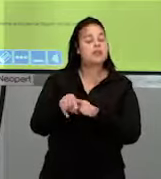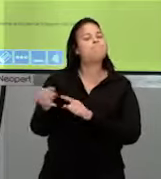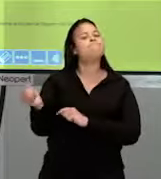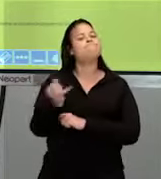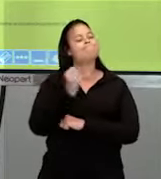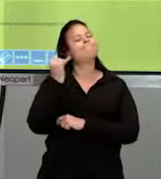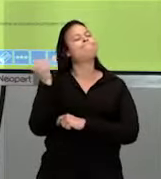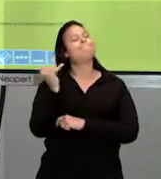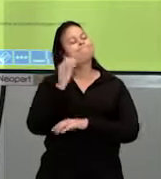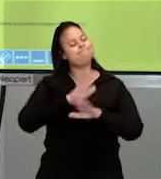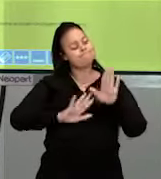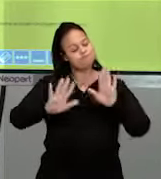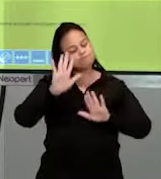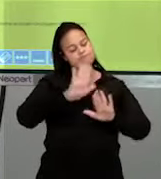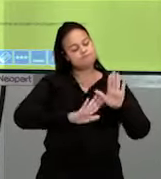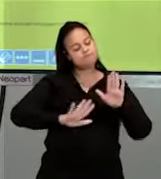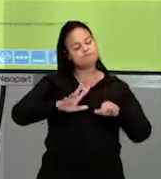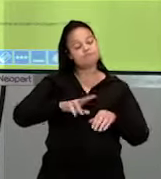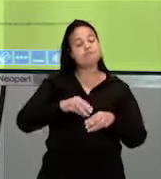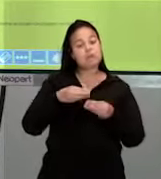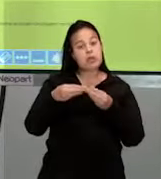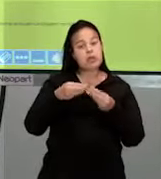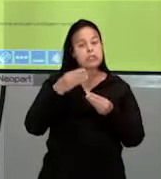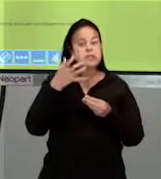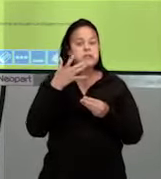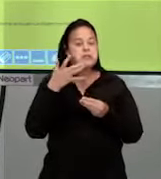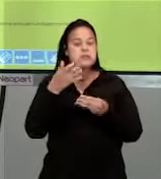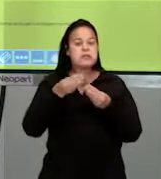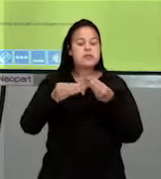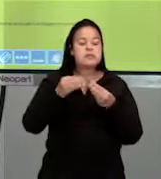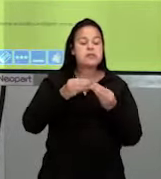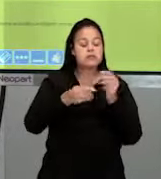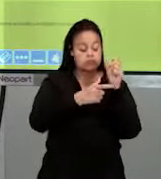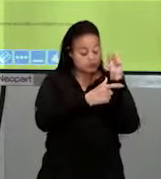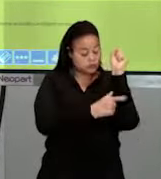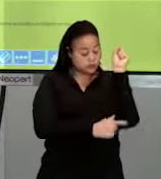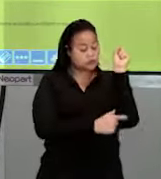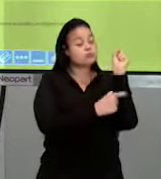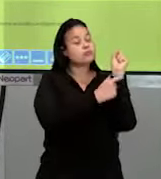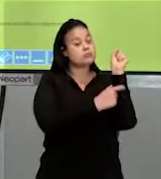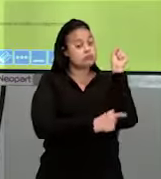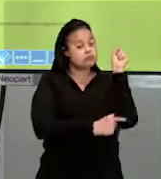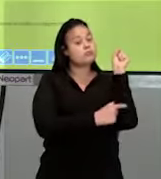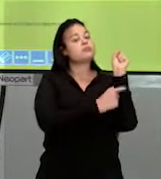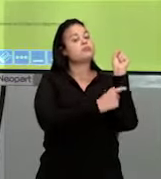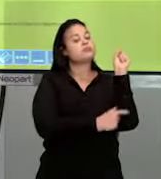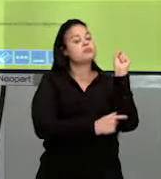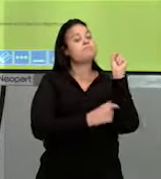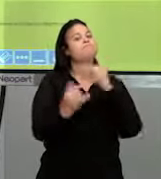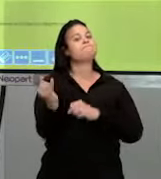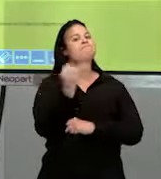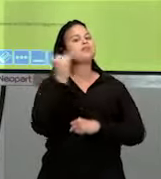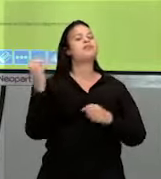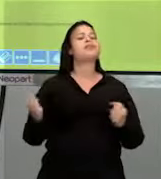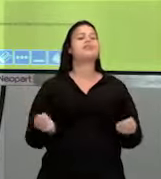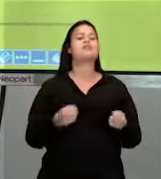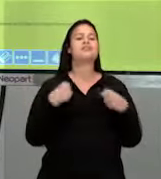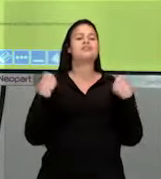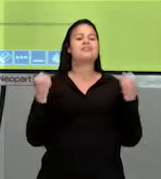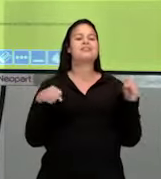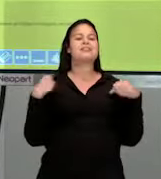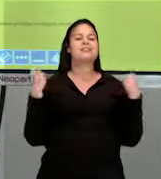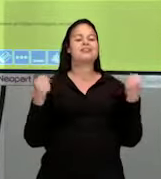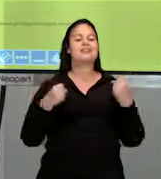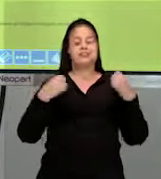importante cuidar da cartilagem da coluna. Importante, fazer exercício físico sempre na